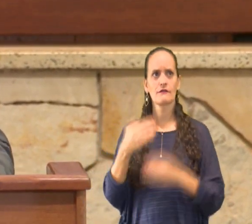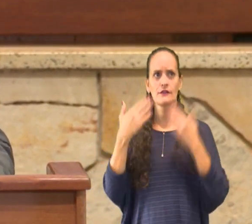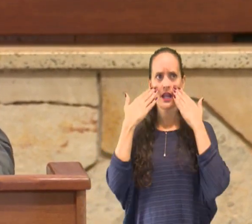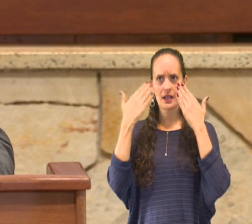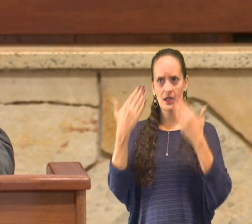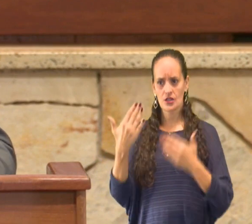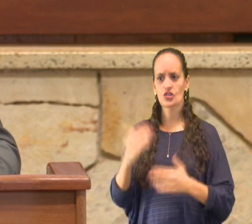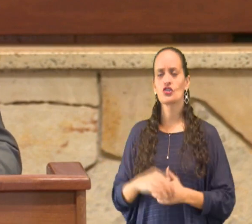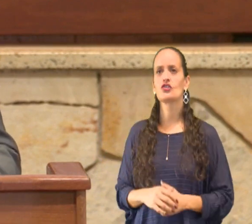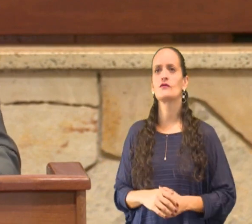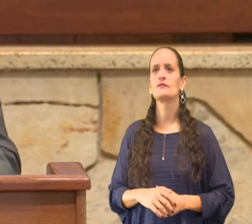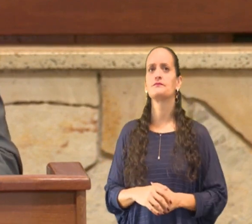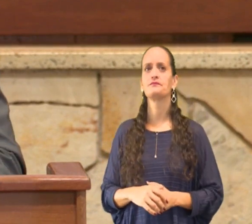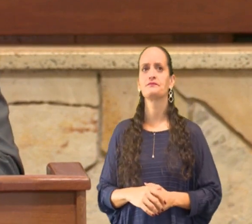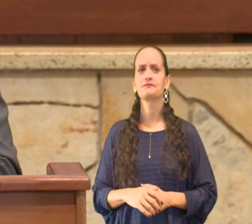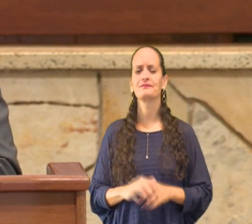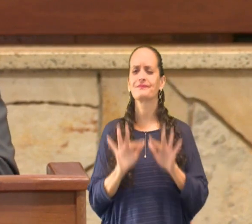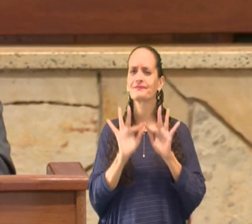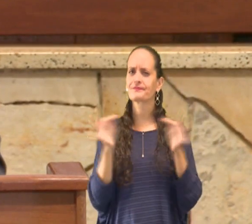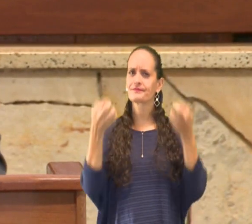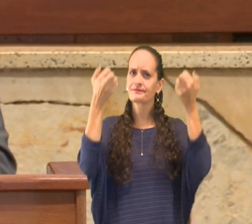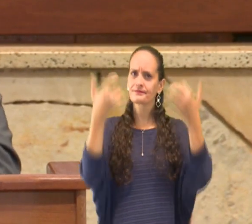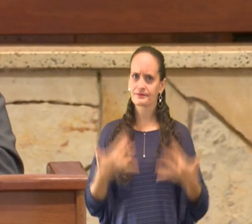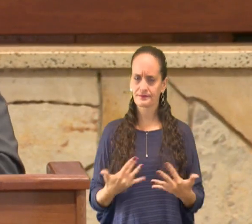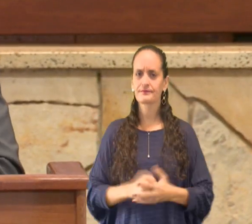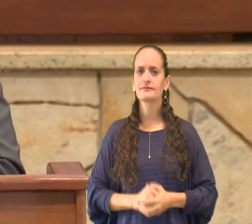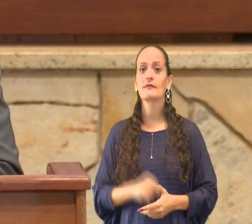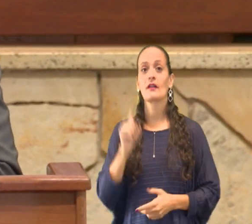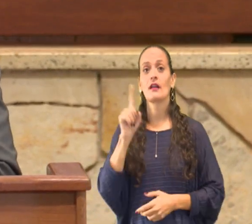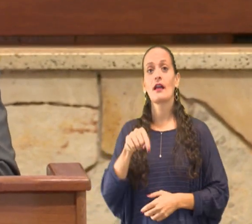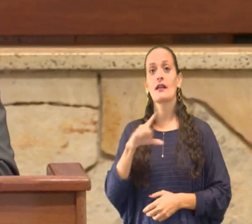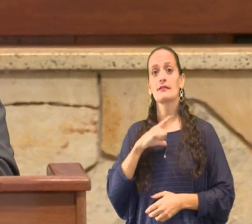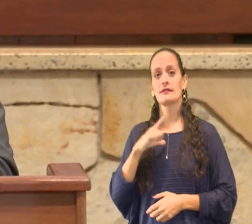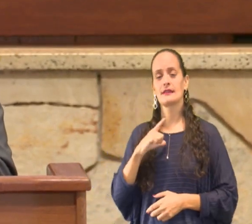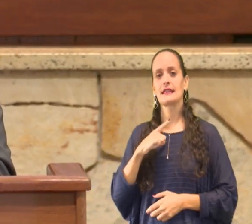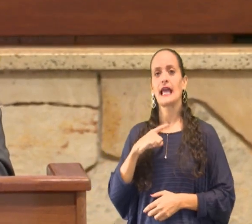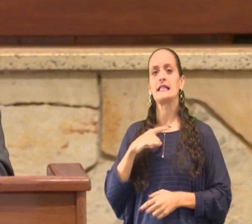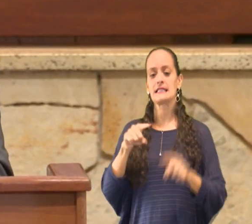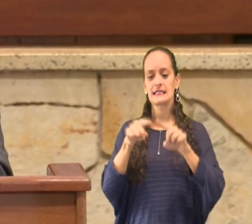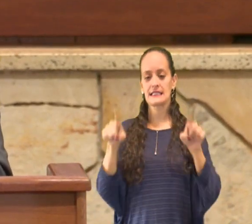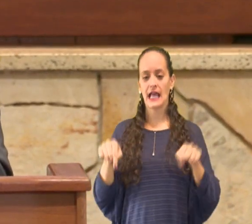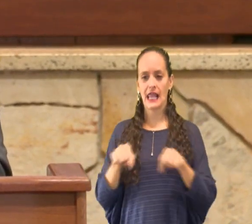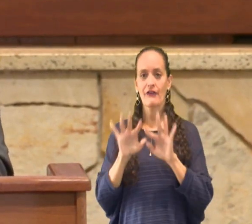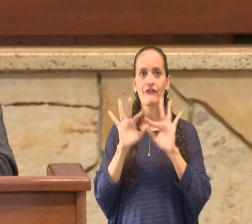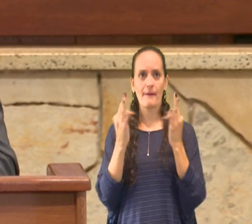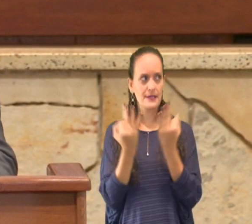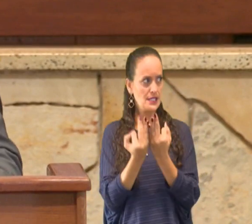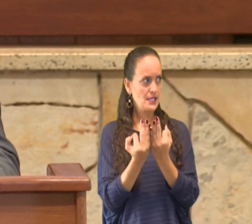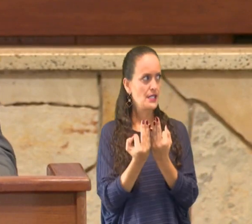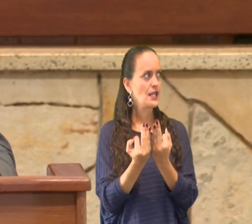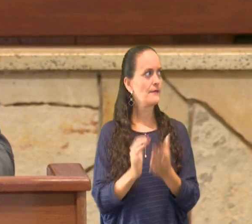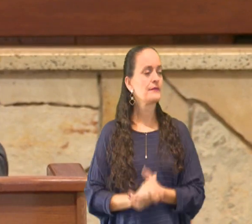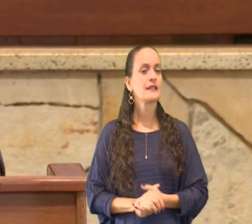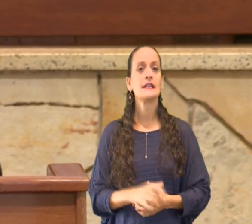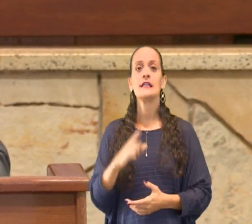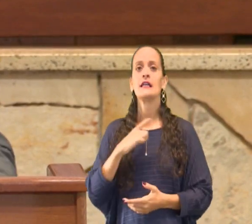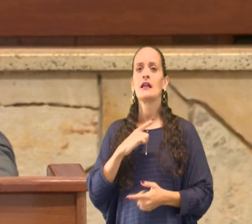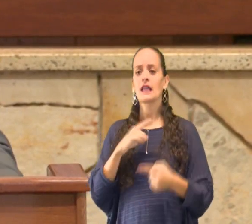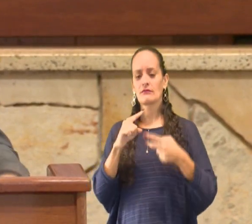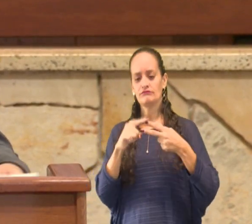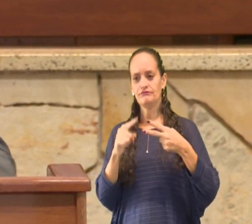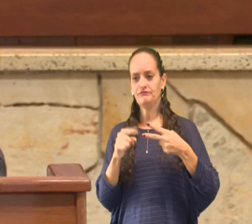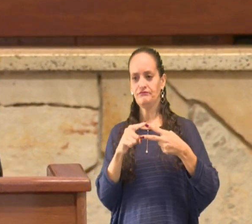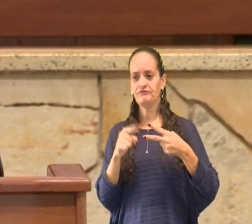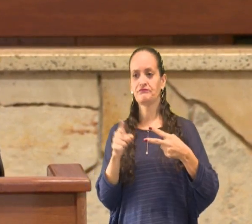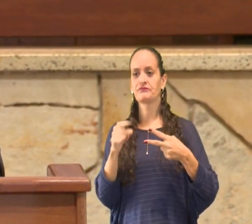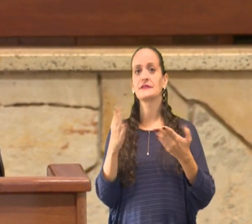para esse momento de uma exposição breve. Nós temos a nossa classe família e eu trouxe aqui 2 obras para que os